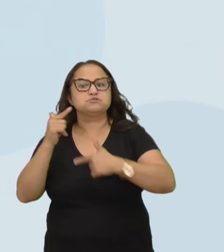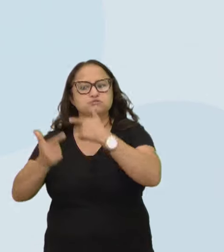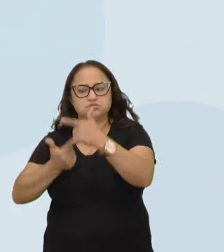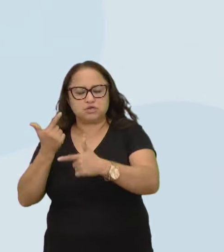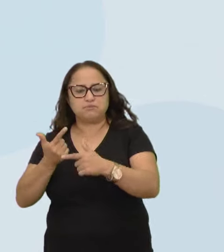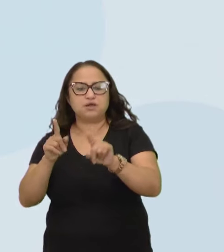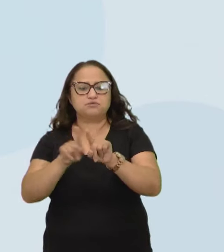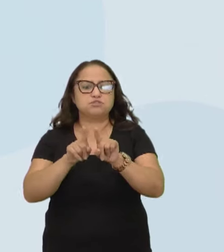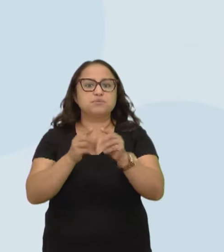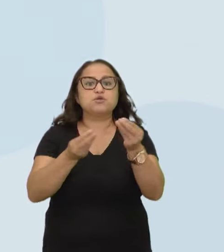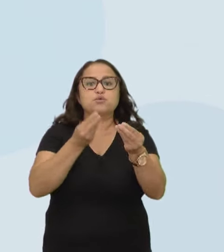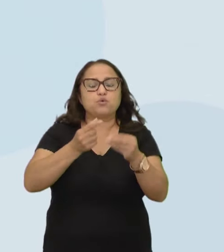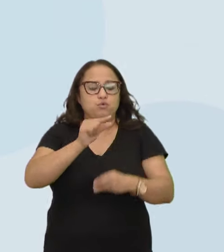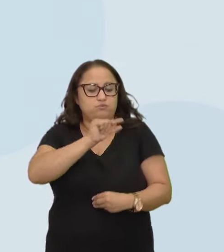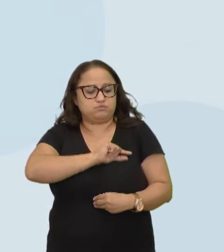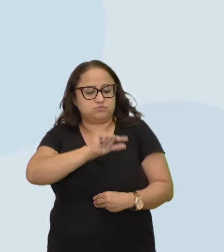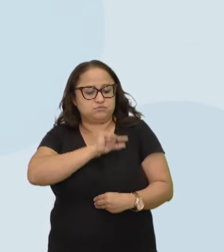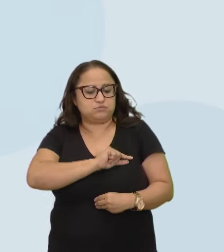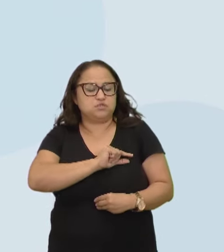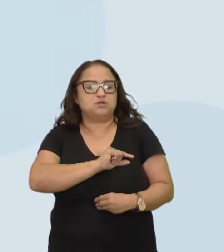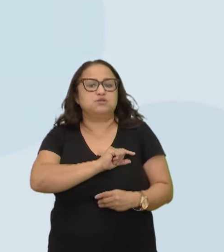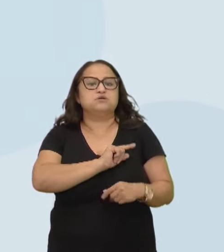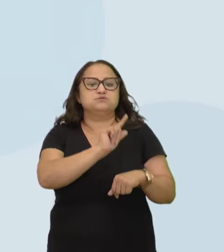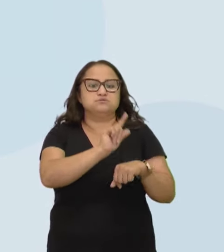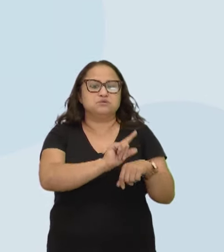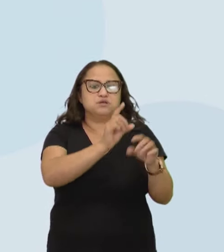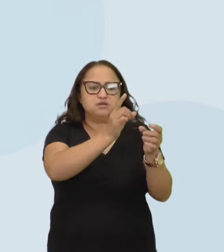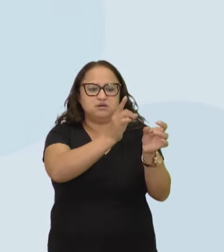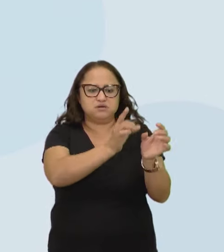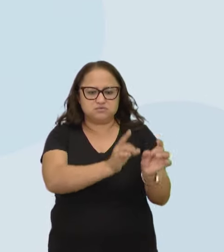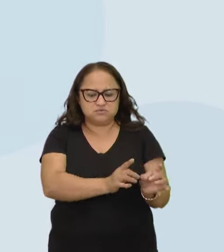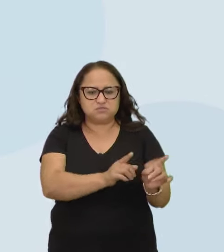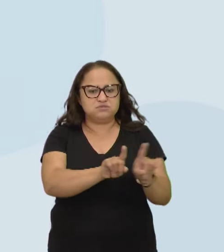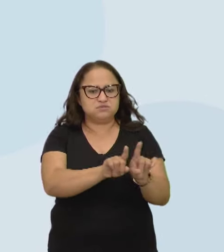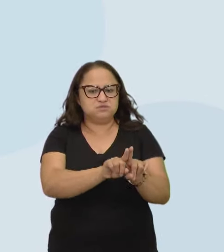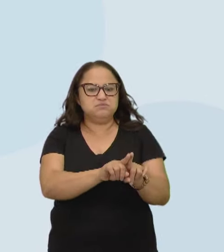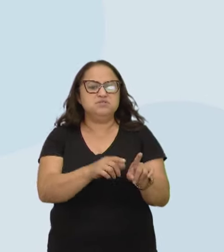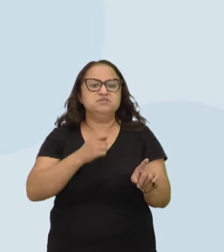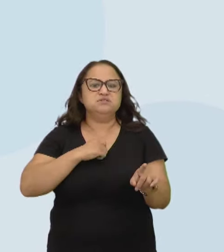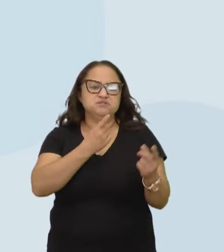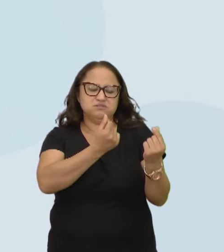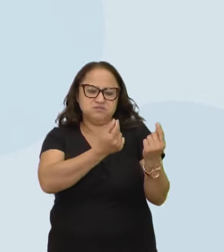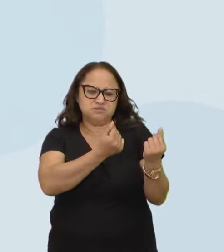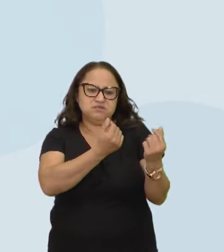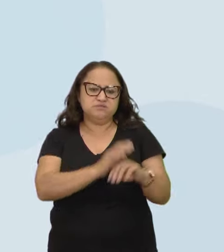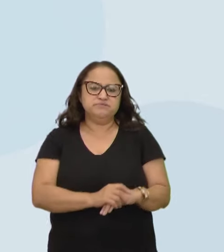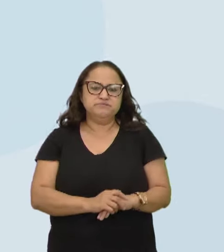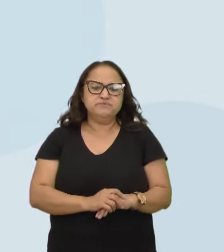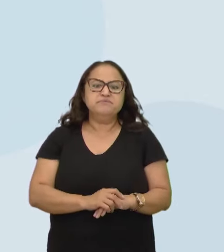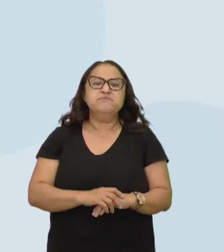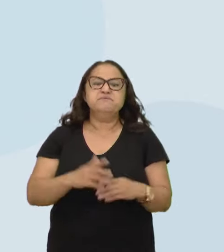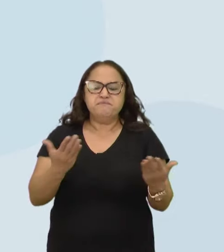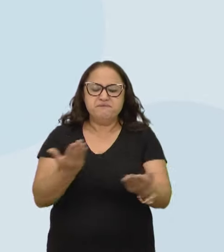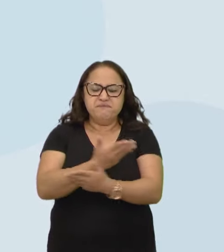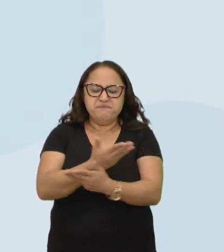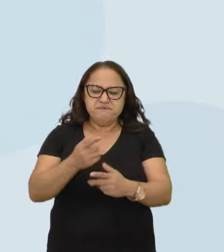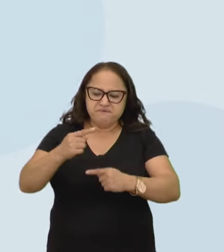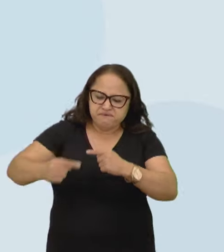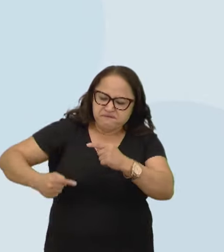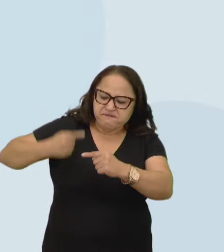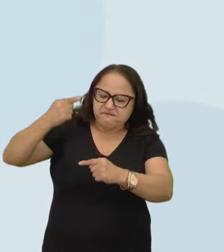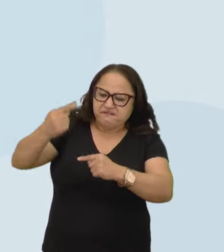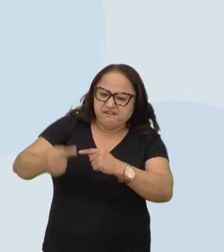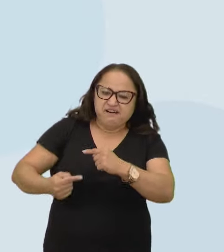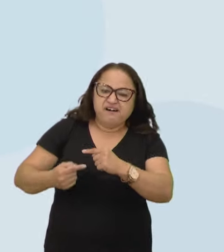renda na forma de salários, aluguéis e lucros, que flui das empresas para as famílias. é um esquema circular. Então tente criar